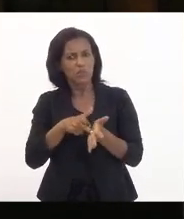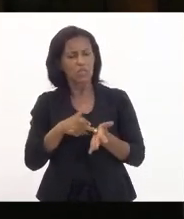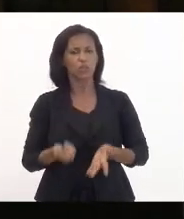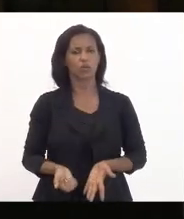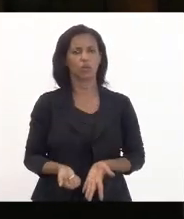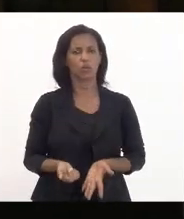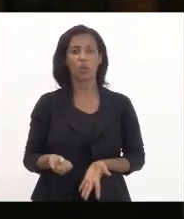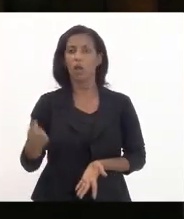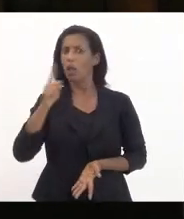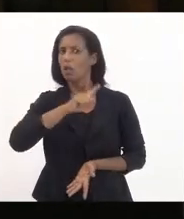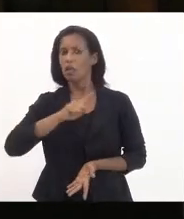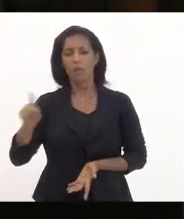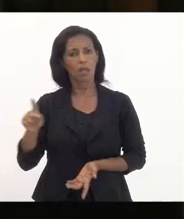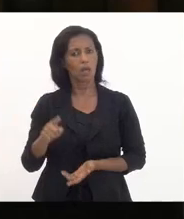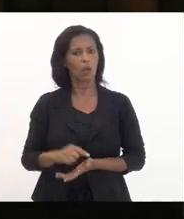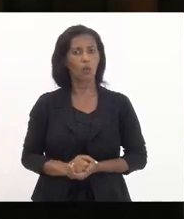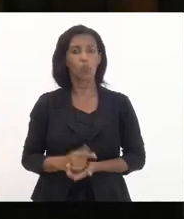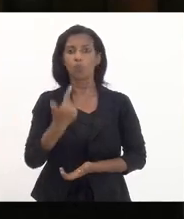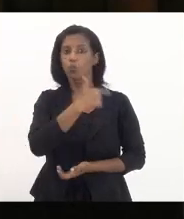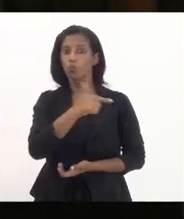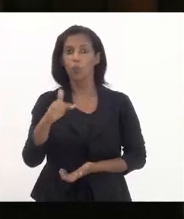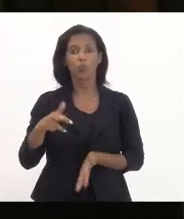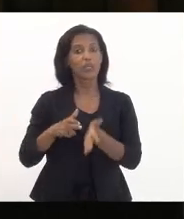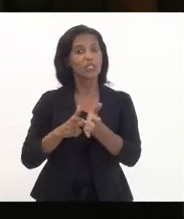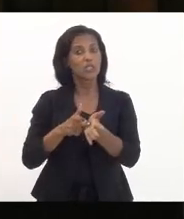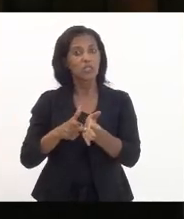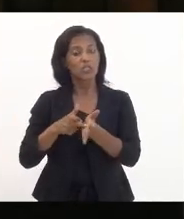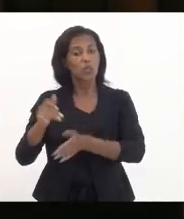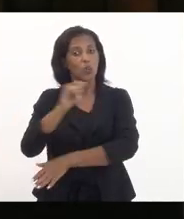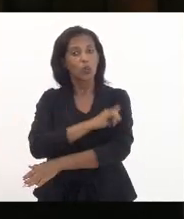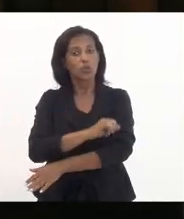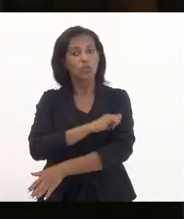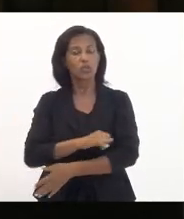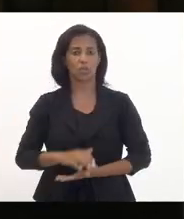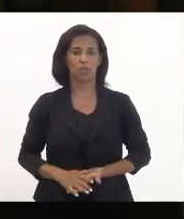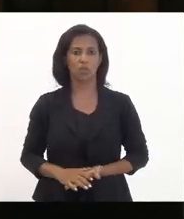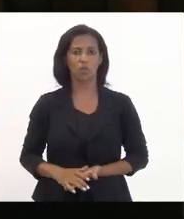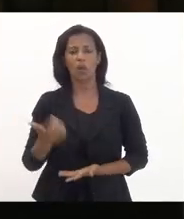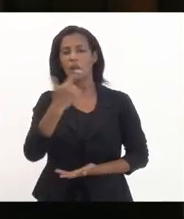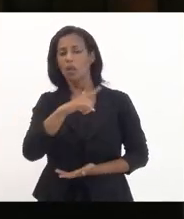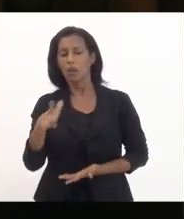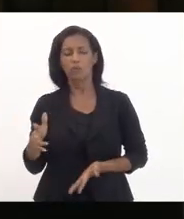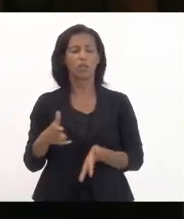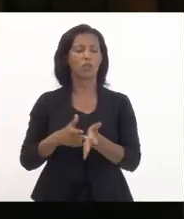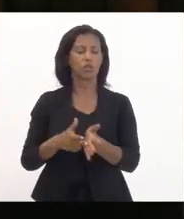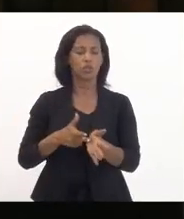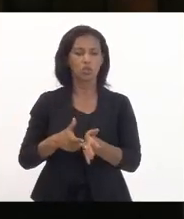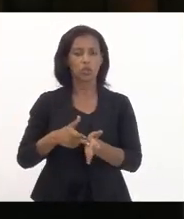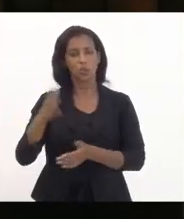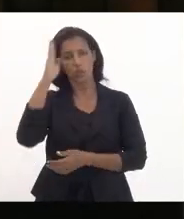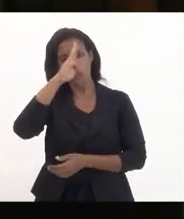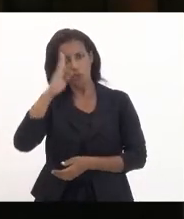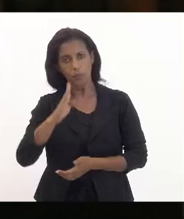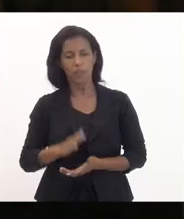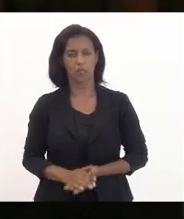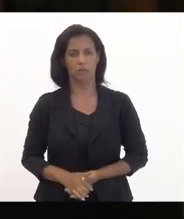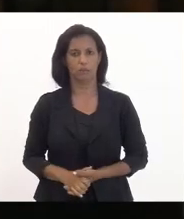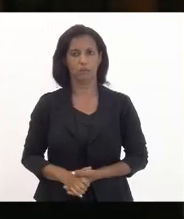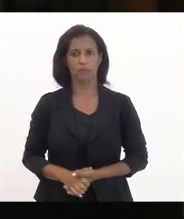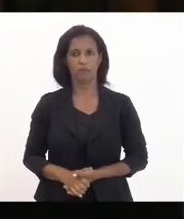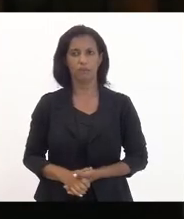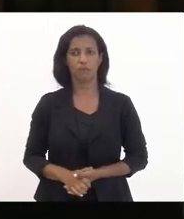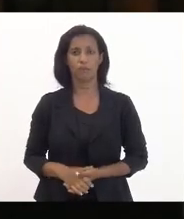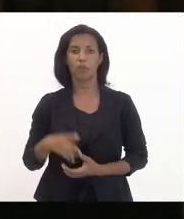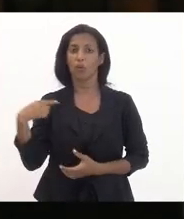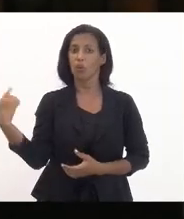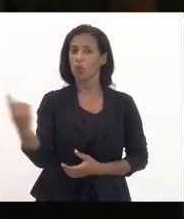deputada. Definitivamente não existe genocídio no Rio de Janeiro. Não existe genocídio no Brasil. Nós